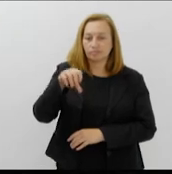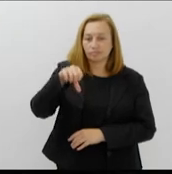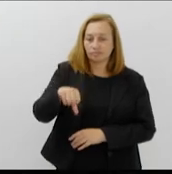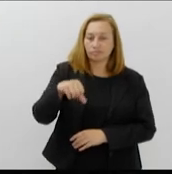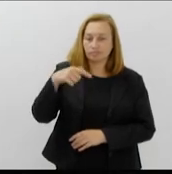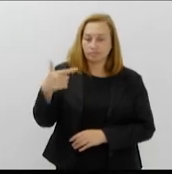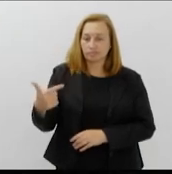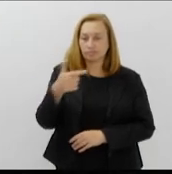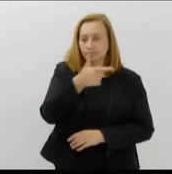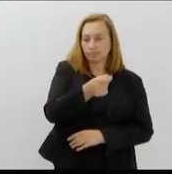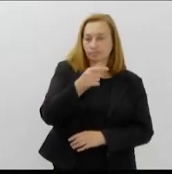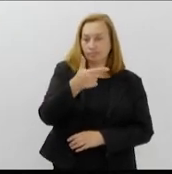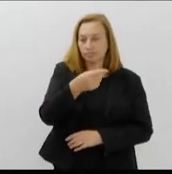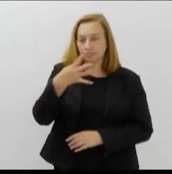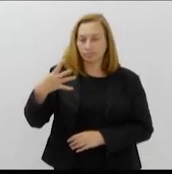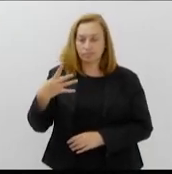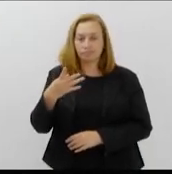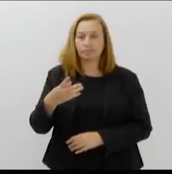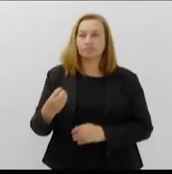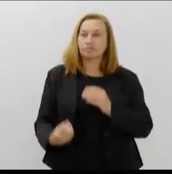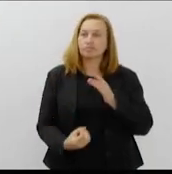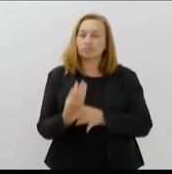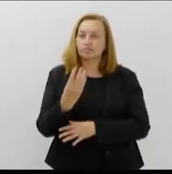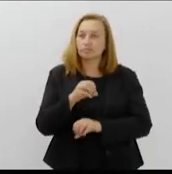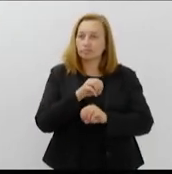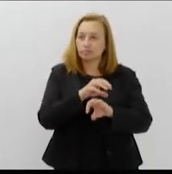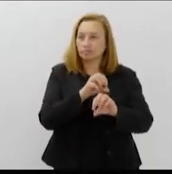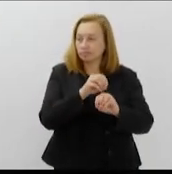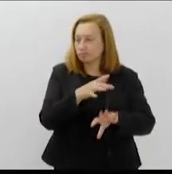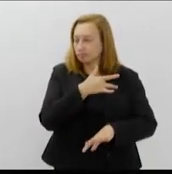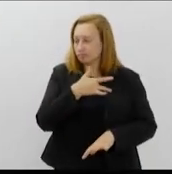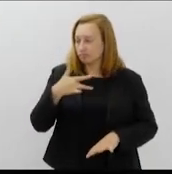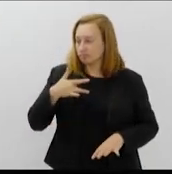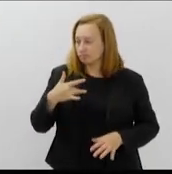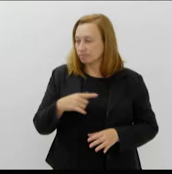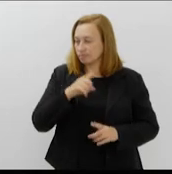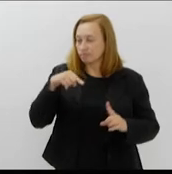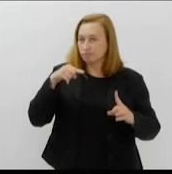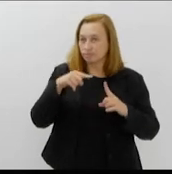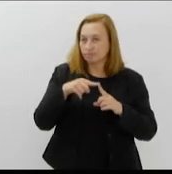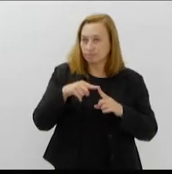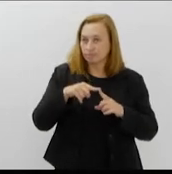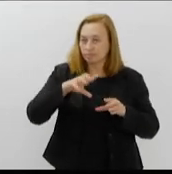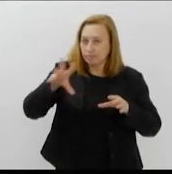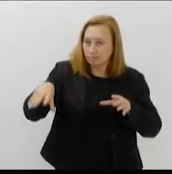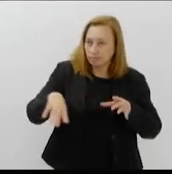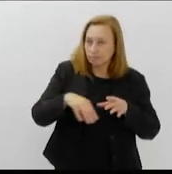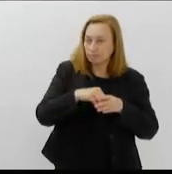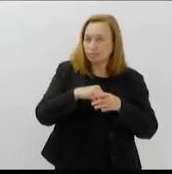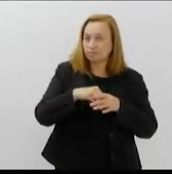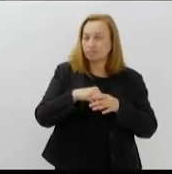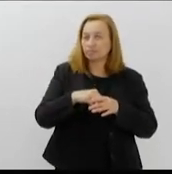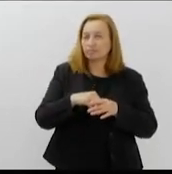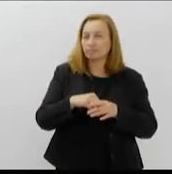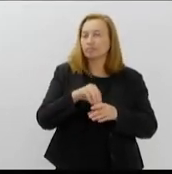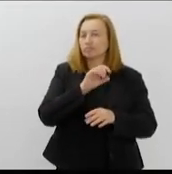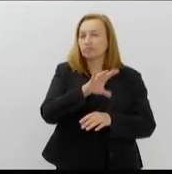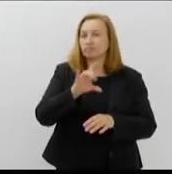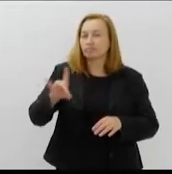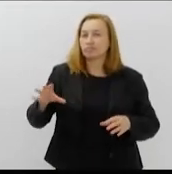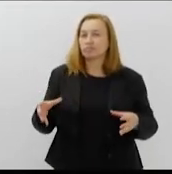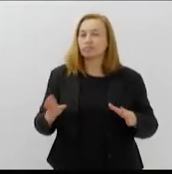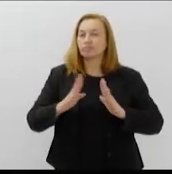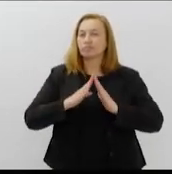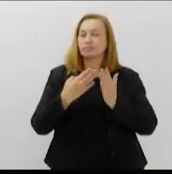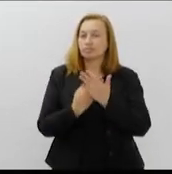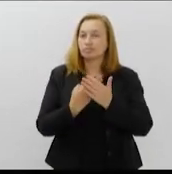3892/2024 cria o programa Educando com Saúde, que tem como objetivo vincular cada escola estadual a um posto